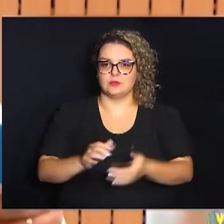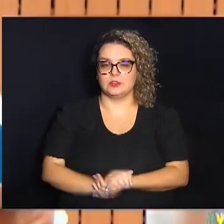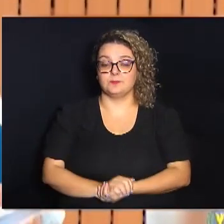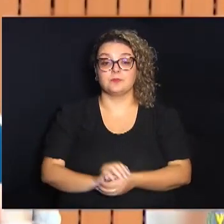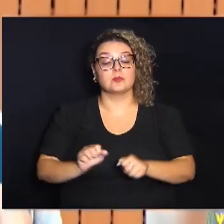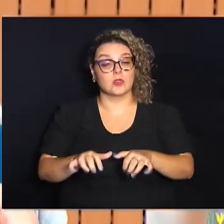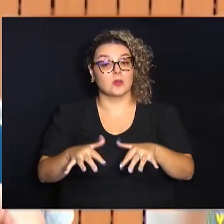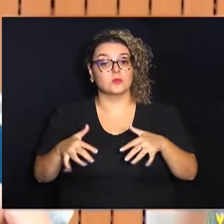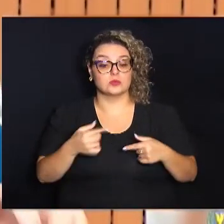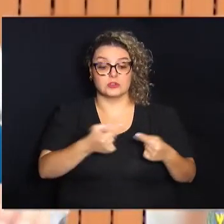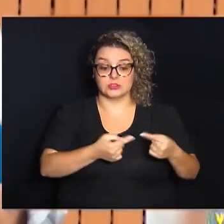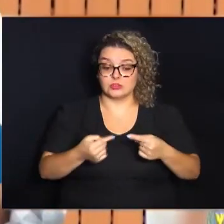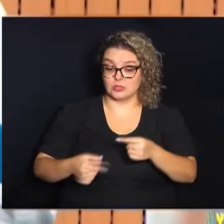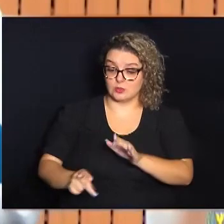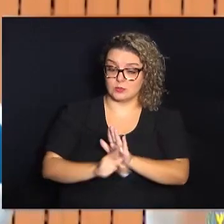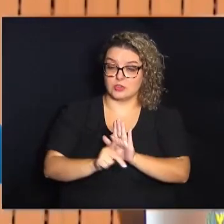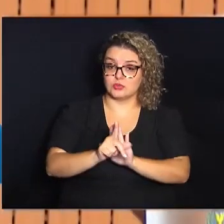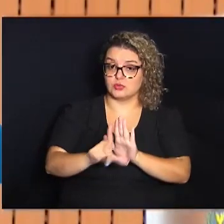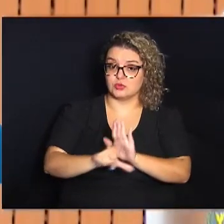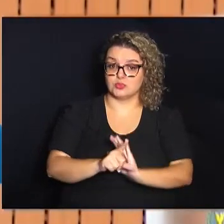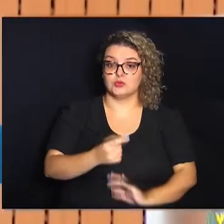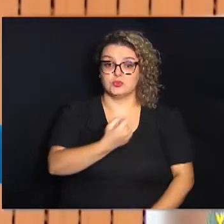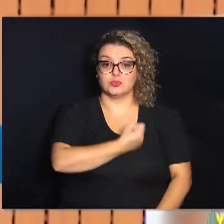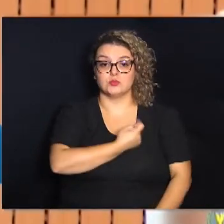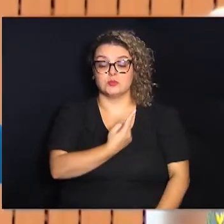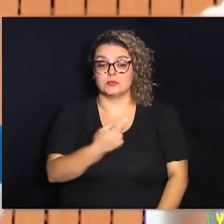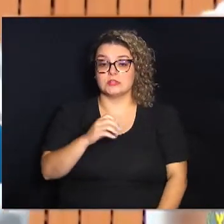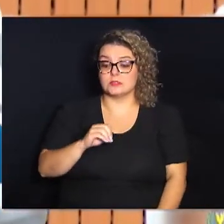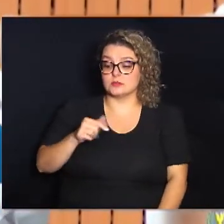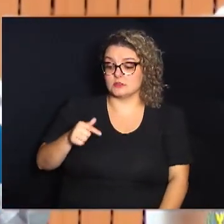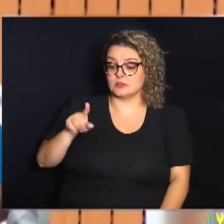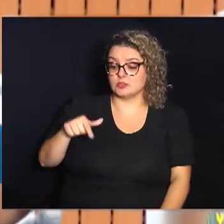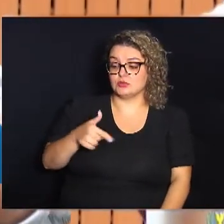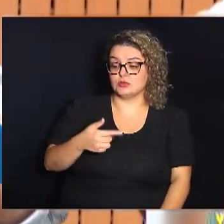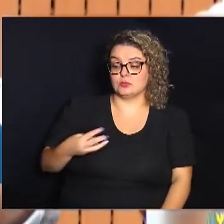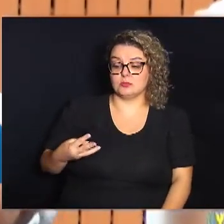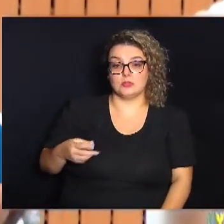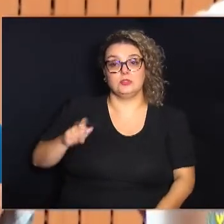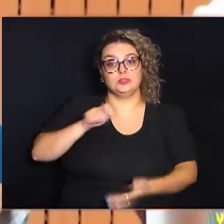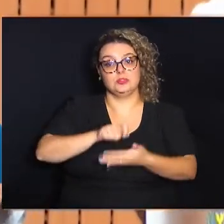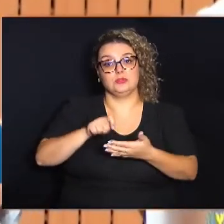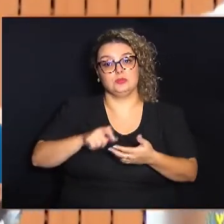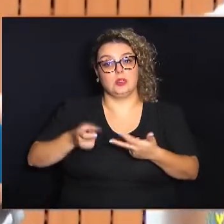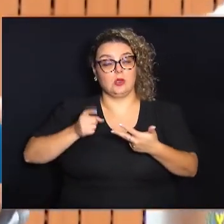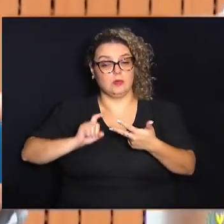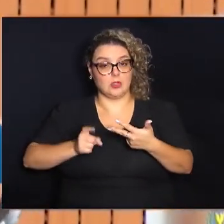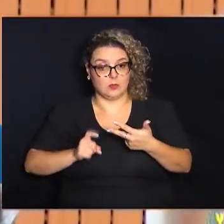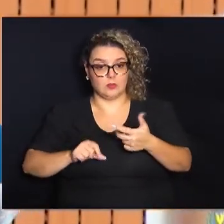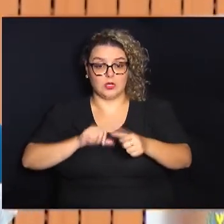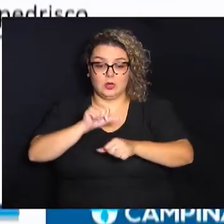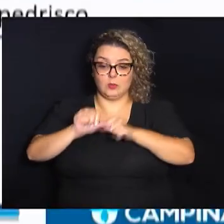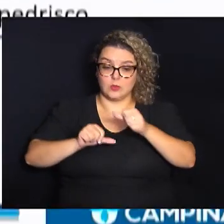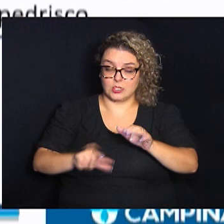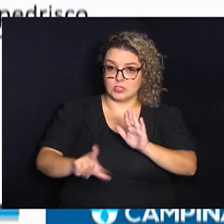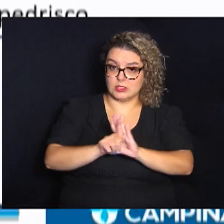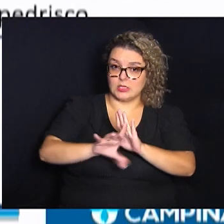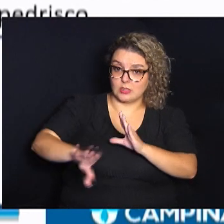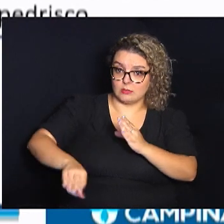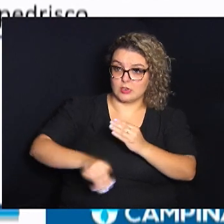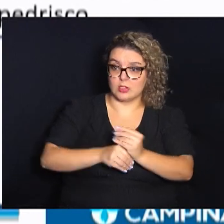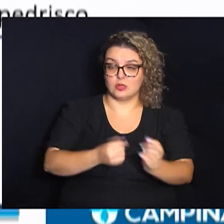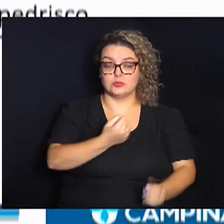audiência foi debatido o projeto de lei número 107 de 2023, de autoria do Executivo, que altera a Lei Complementar